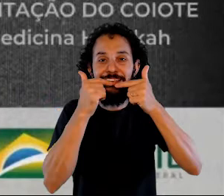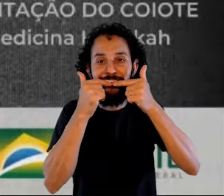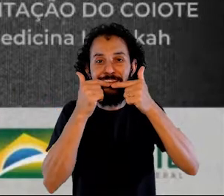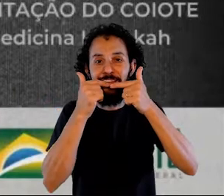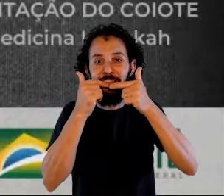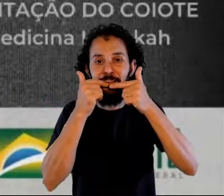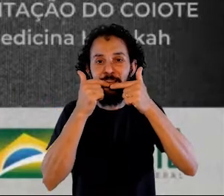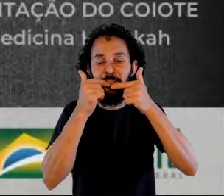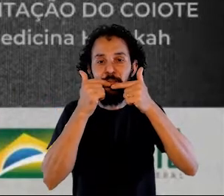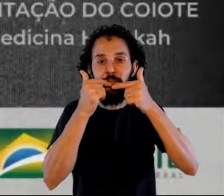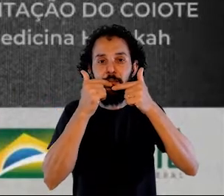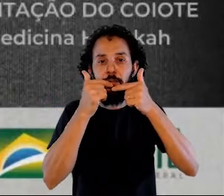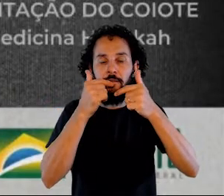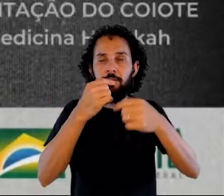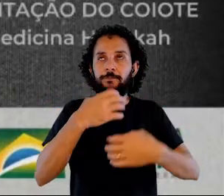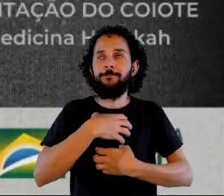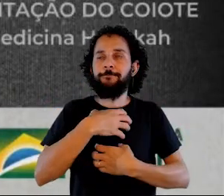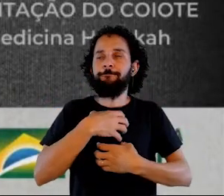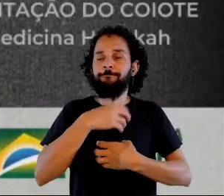mesmo.